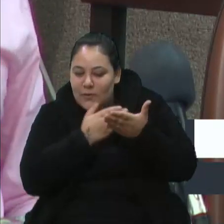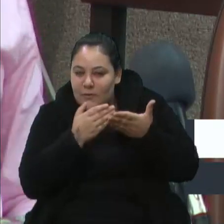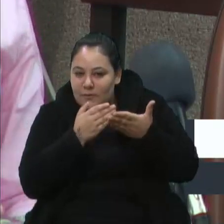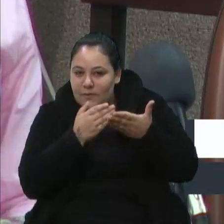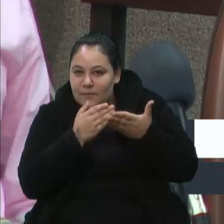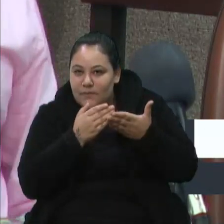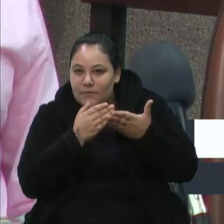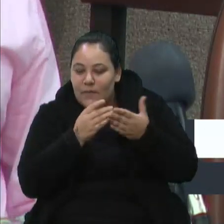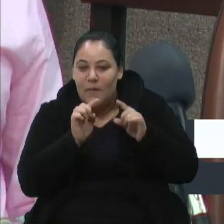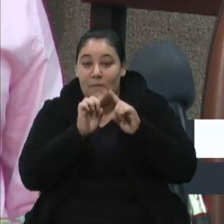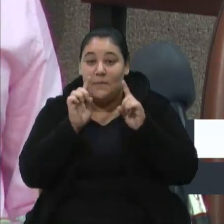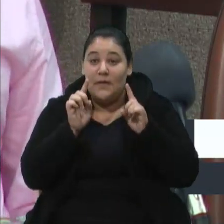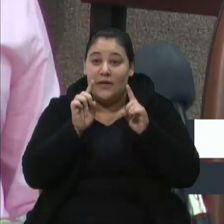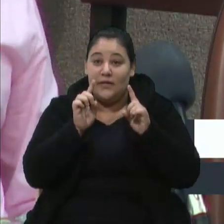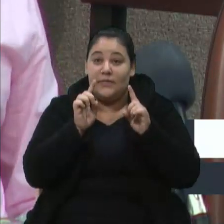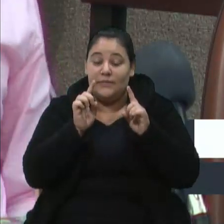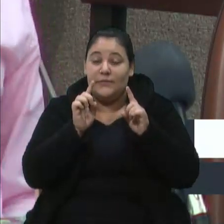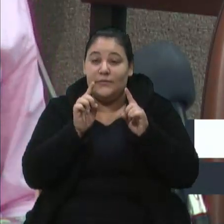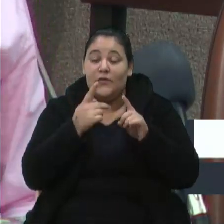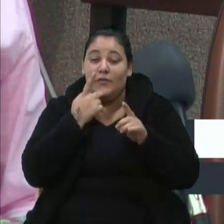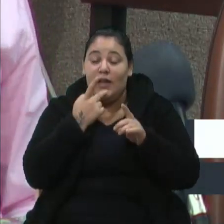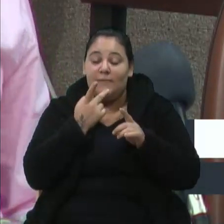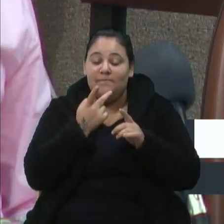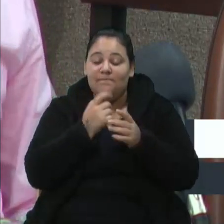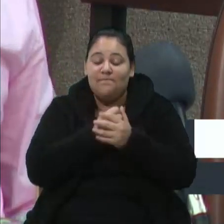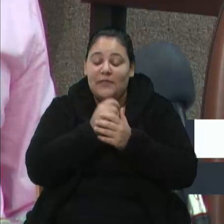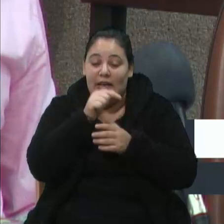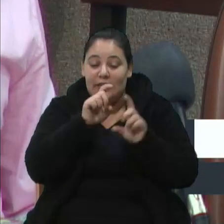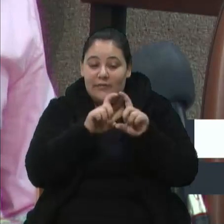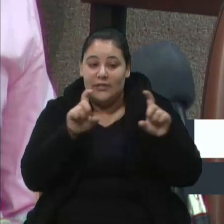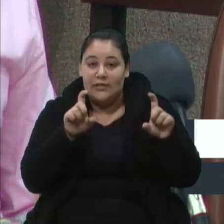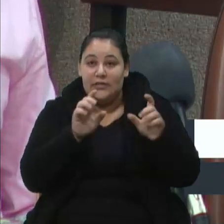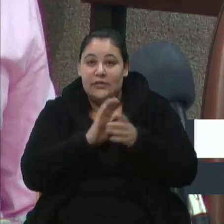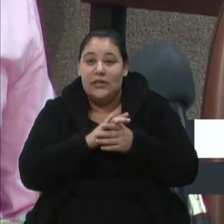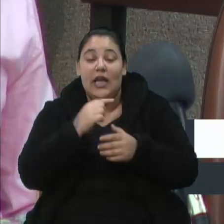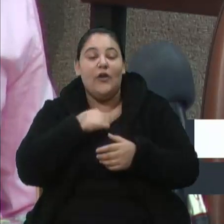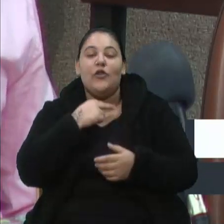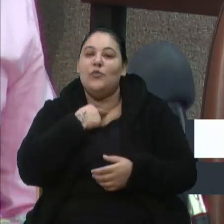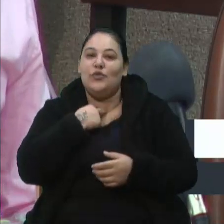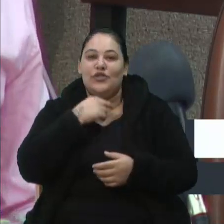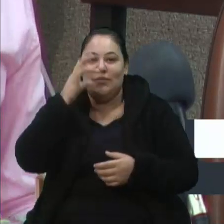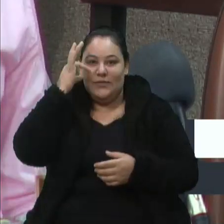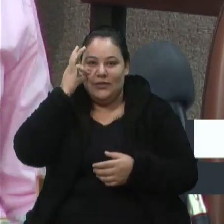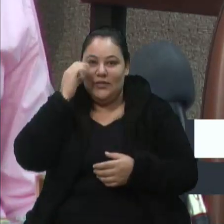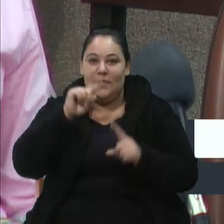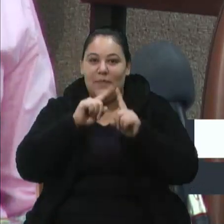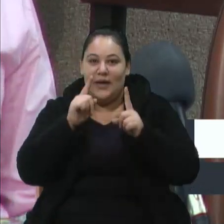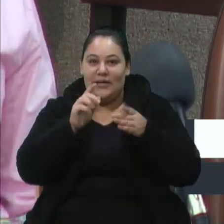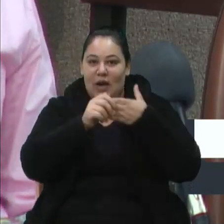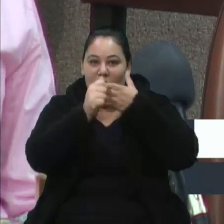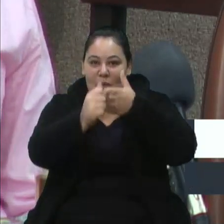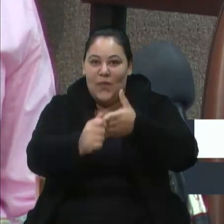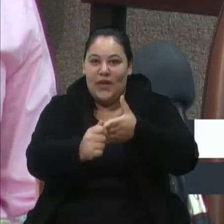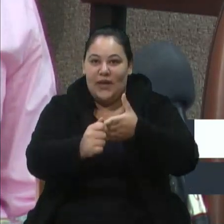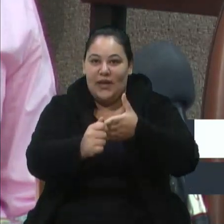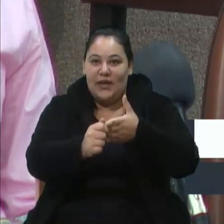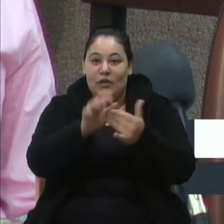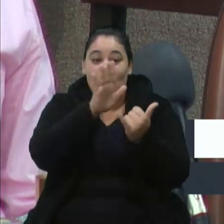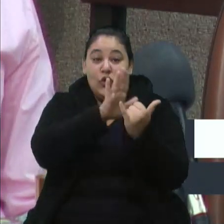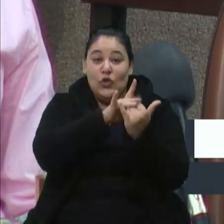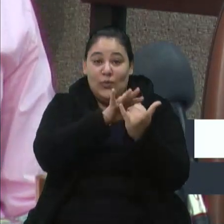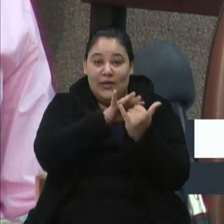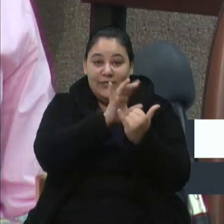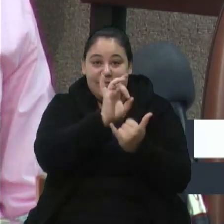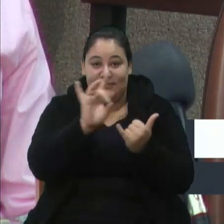à expressão suspeitei desde o princípio. Eu não pude comparecer, mas acompanhei cada minuto pelo YouTube.